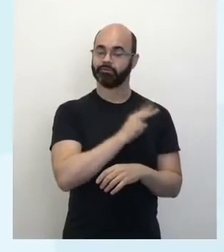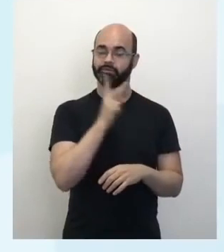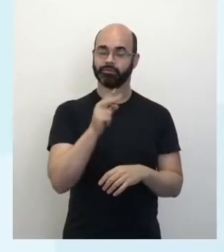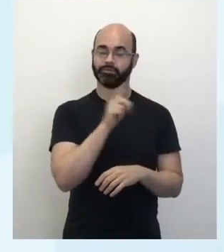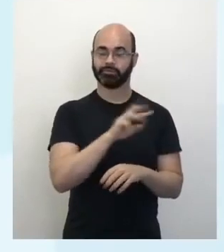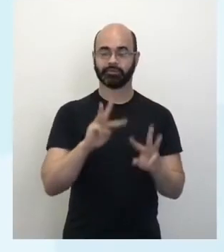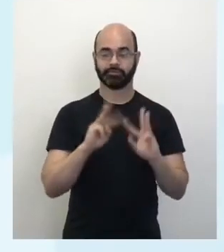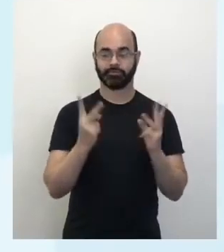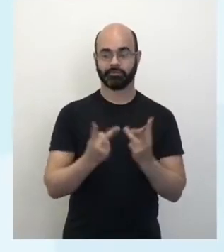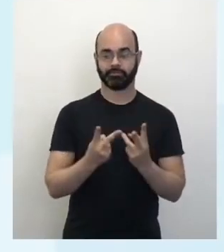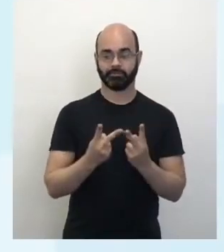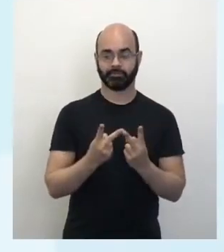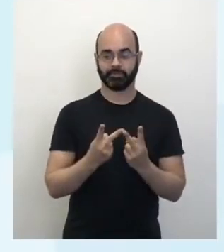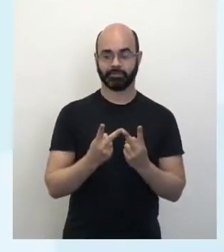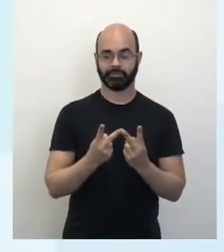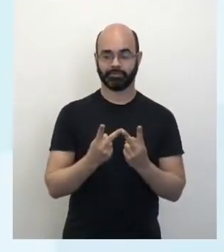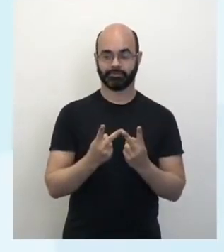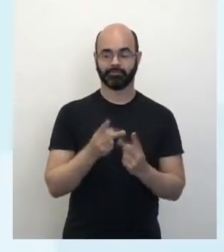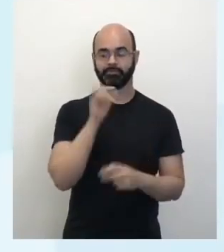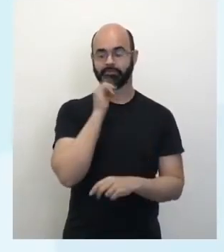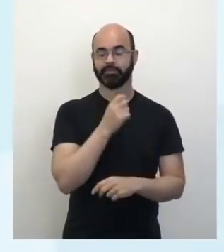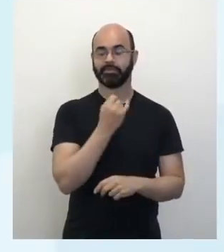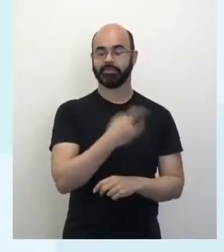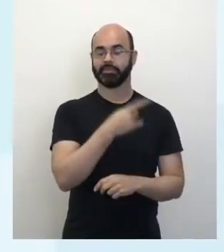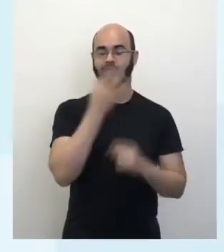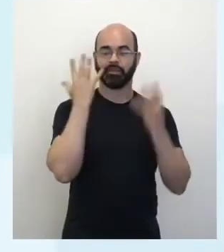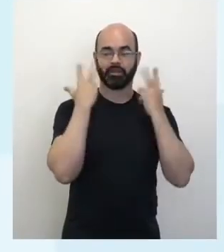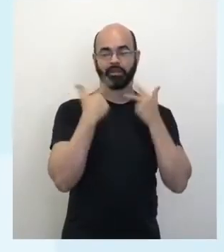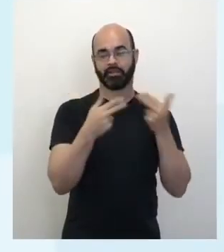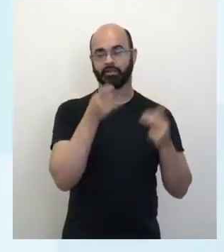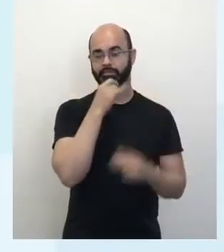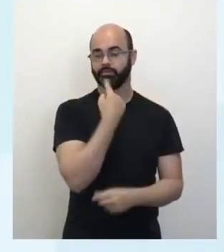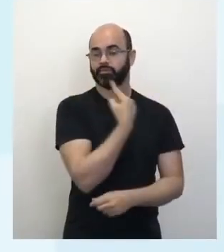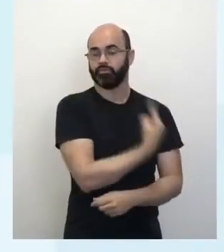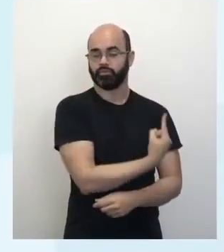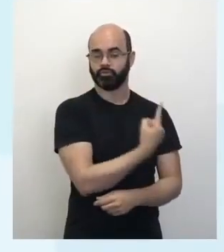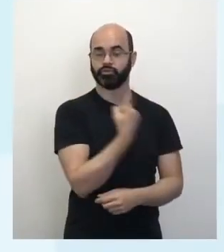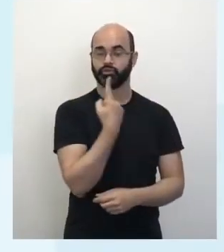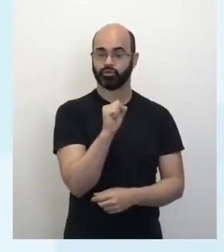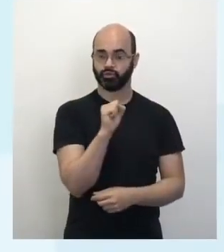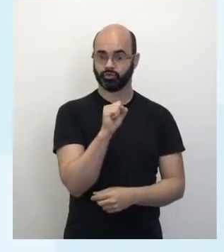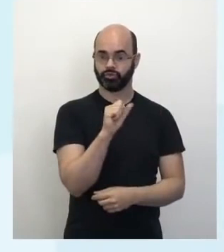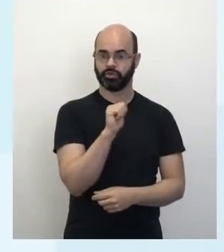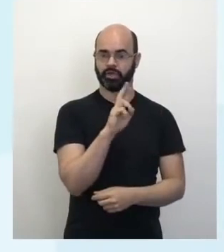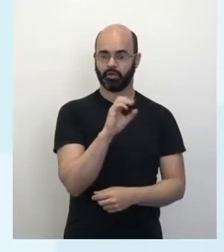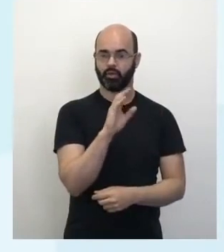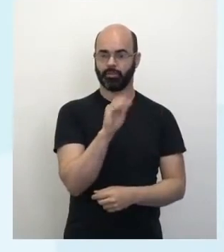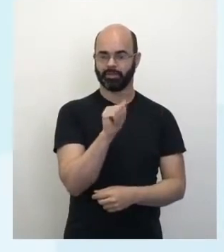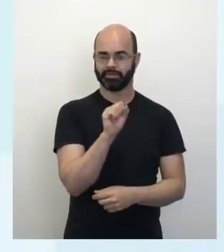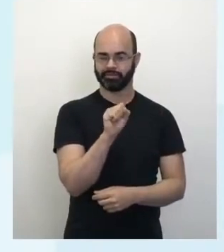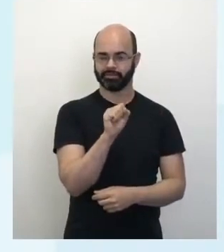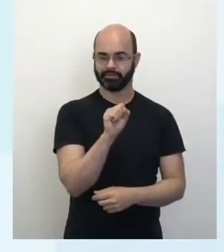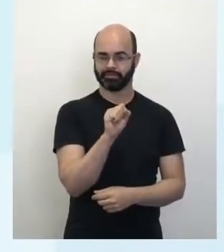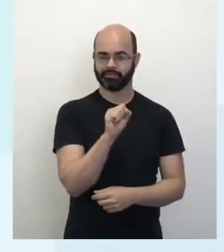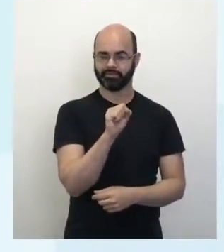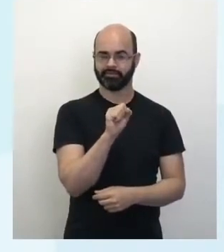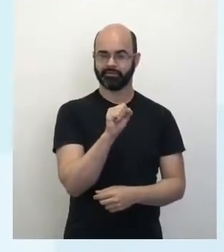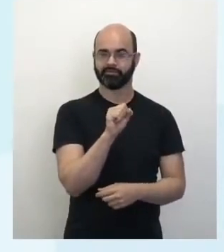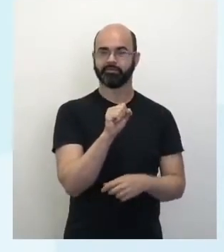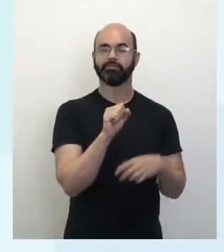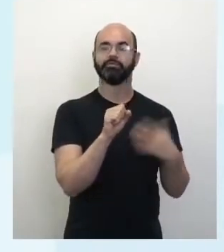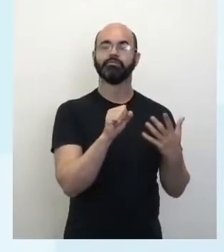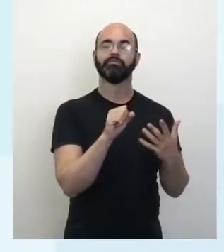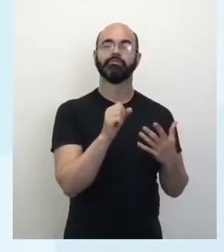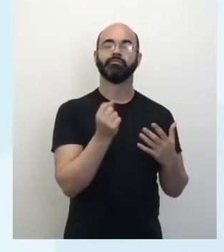Se, no caso, um dos leões tem 18 arrobas, quantos, né? Qual